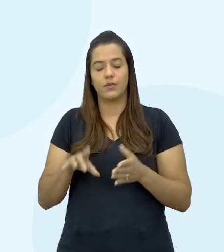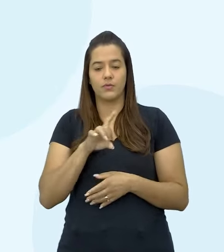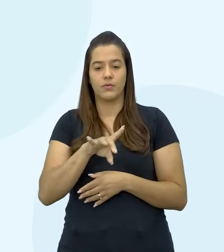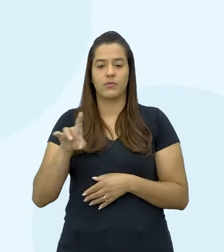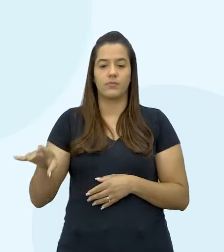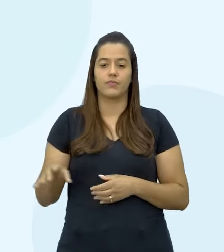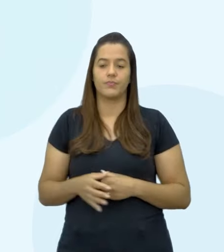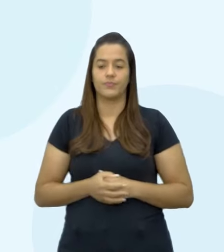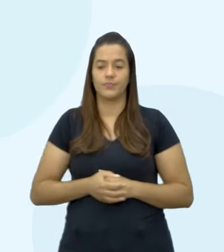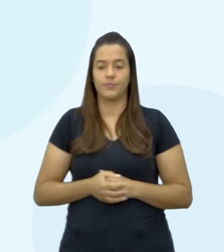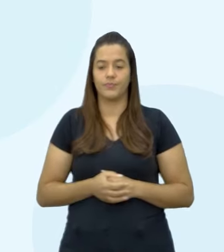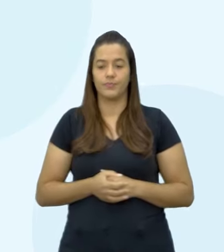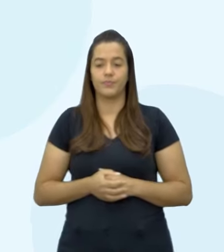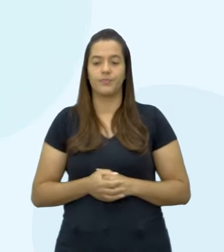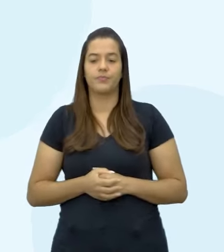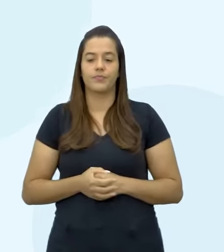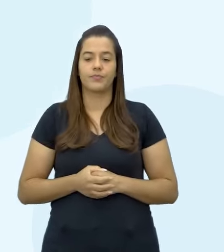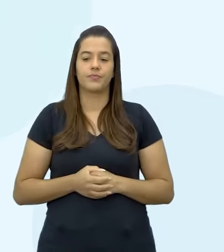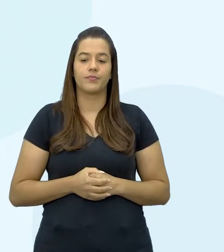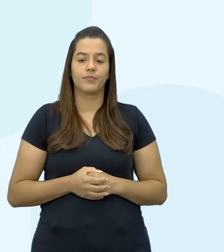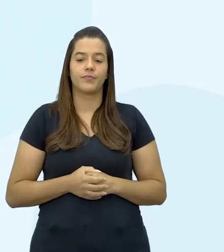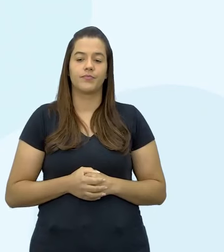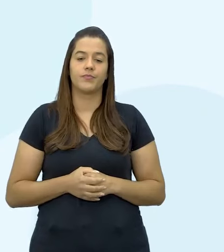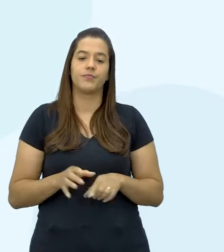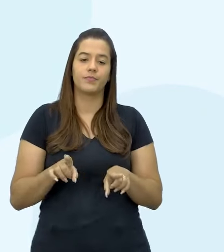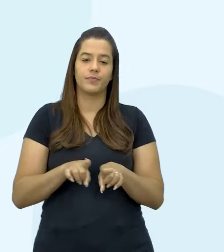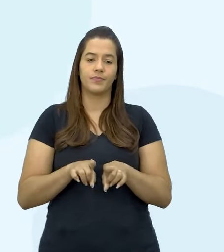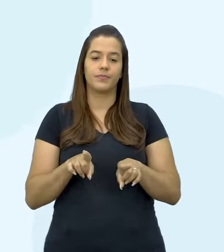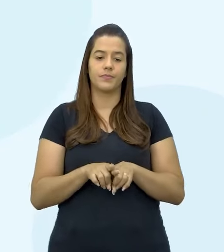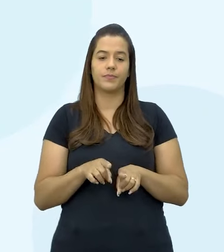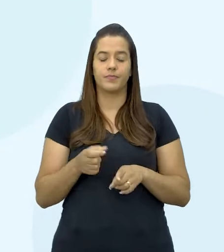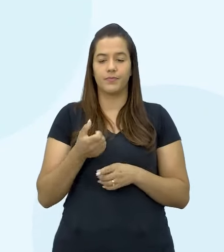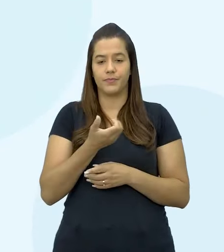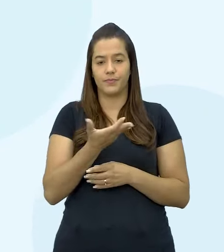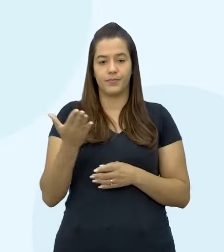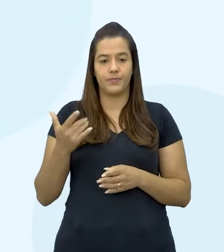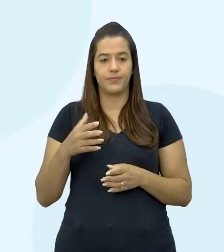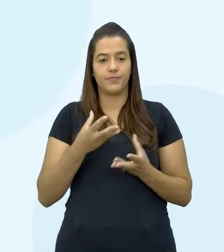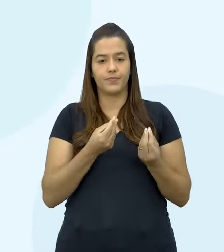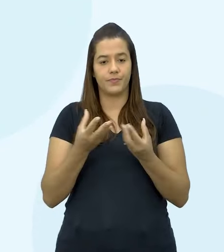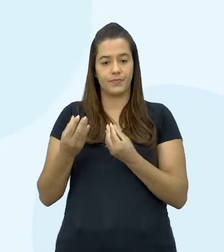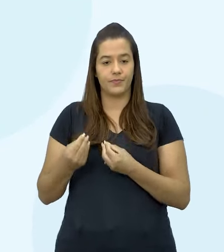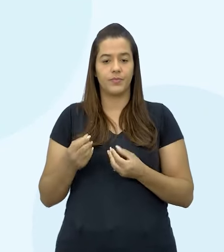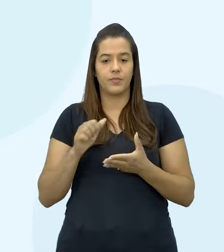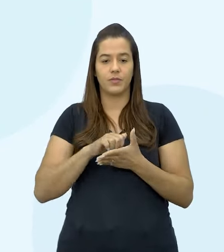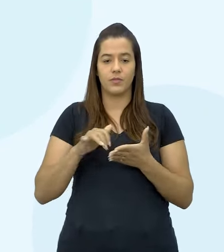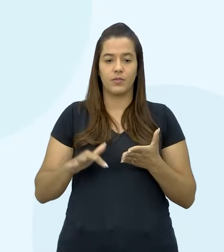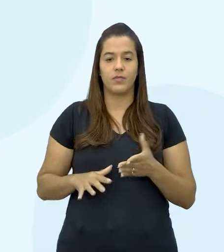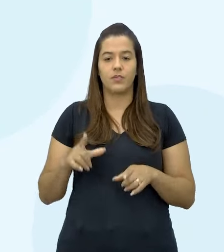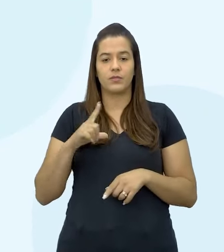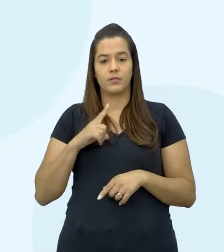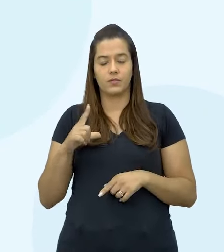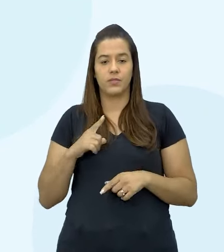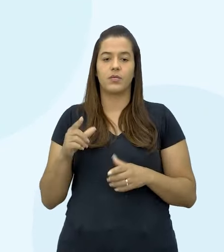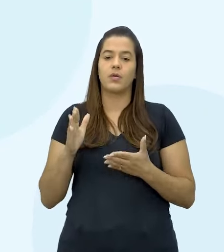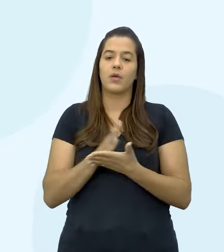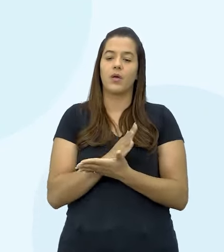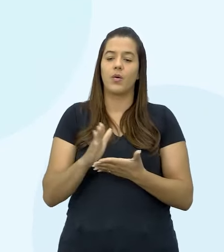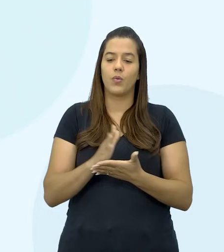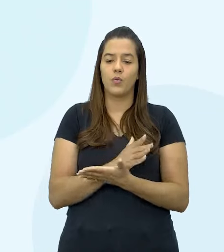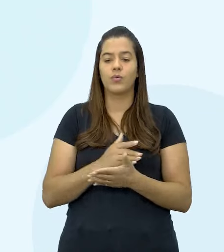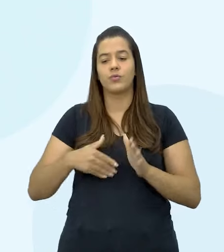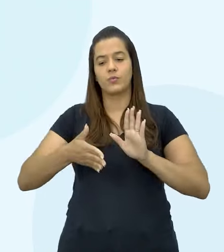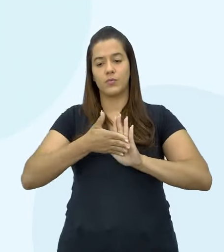atividades. Exato. E também só para detalhar um pouco mais, por exemplo, a investigação científica, muitas das atividades elas estão ali, pressupõem algum tipo